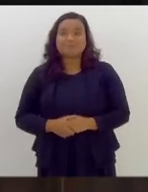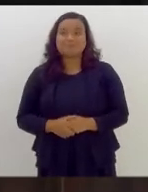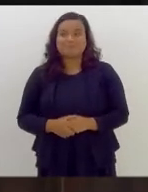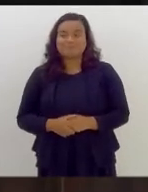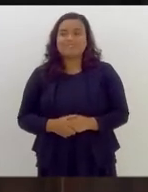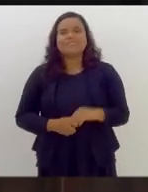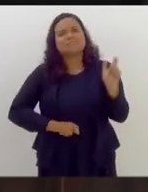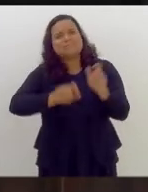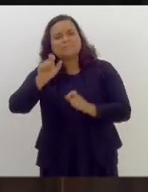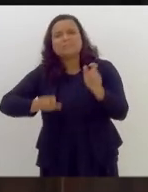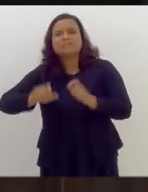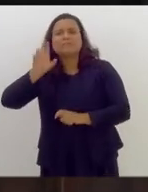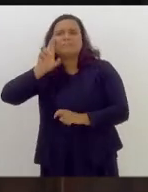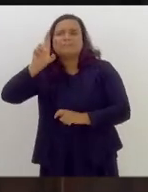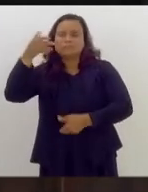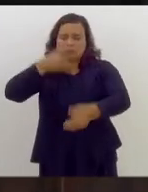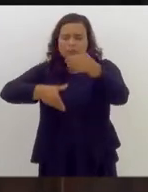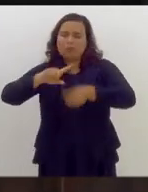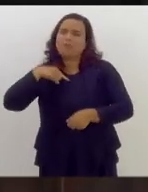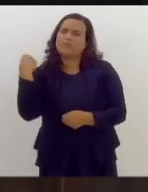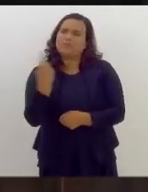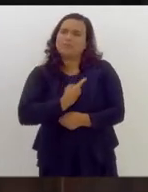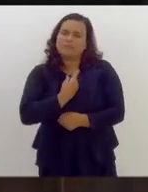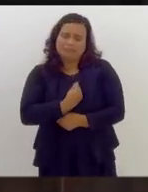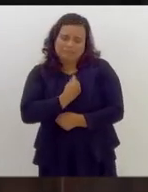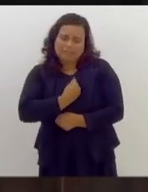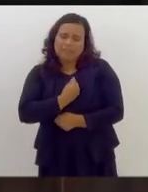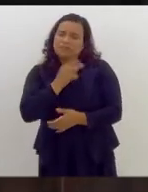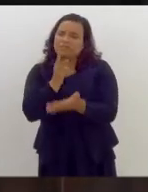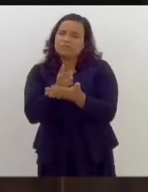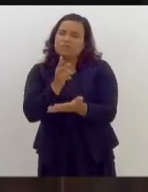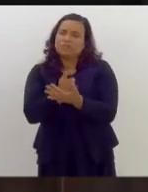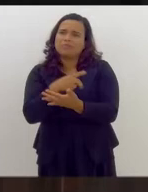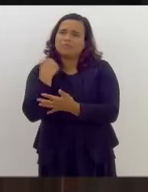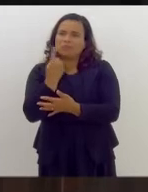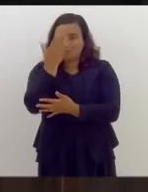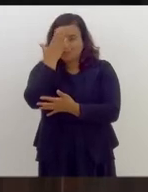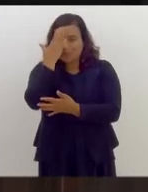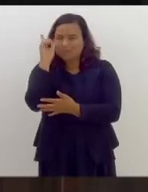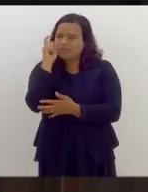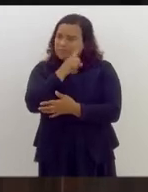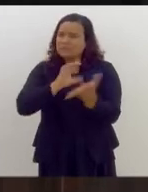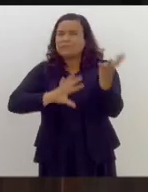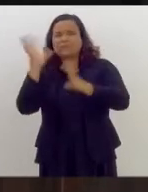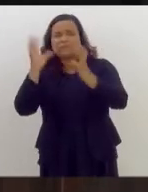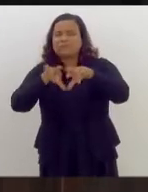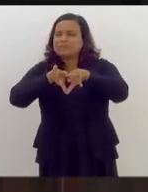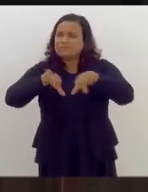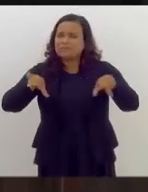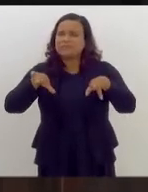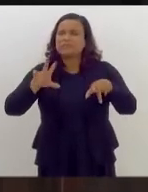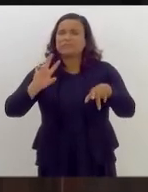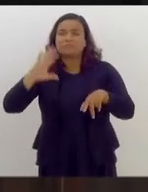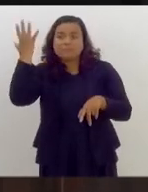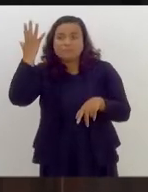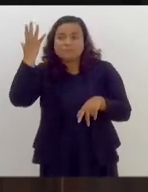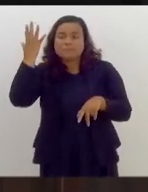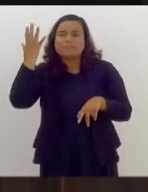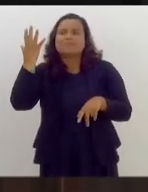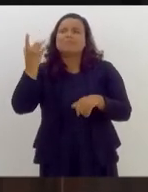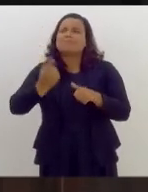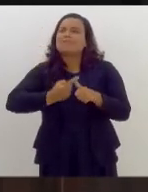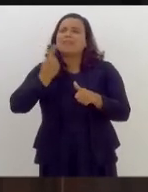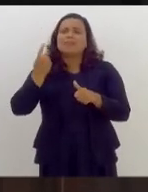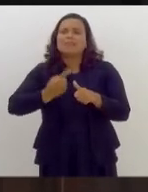que tomam conta da nossa vida, tomam todo momento nessa dificuldade que nós passamos aí, e quando acontece qualquer coisa, a